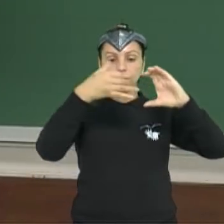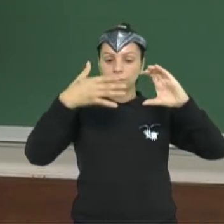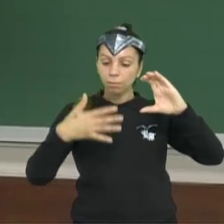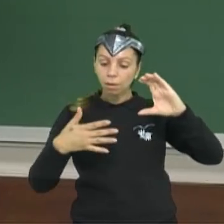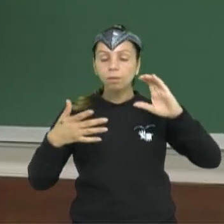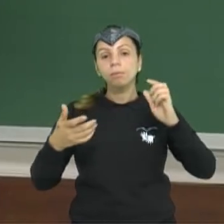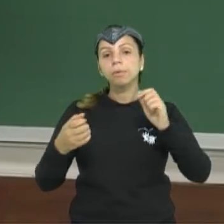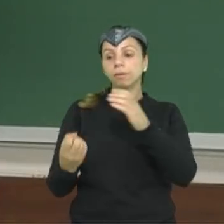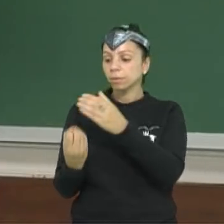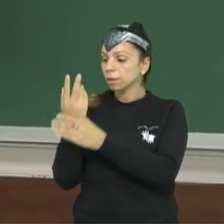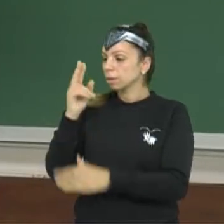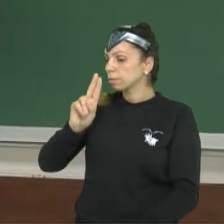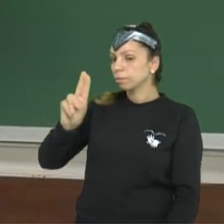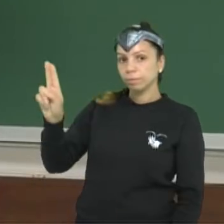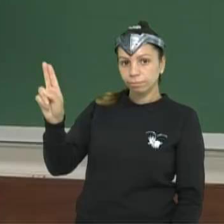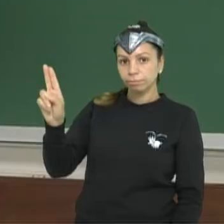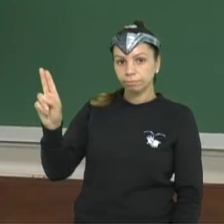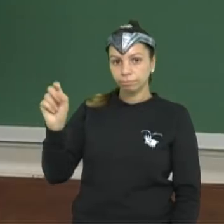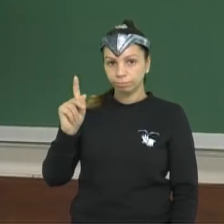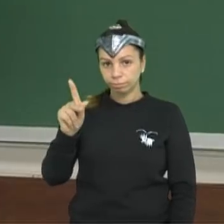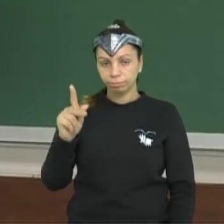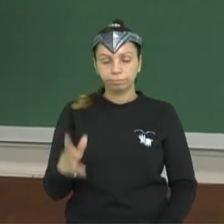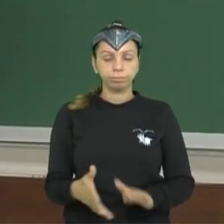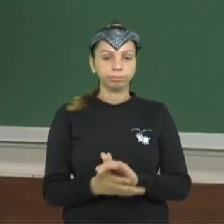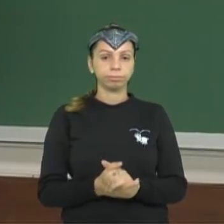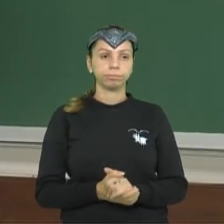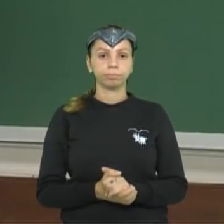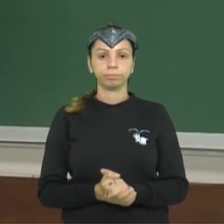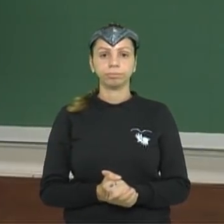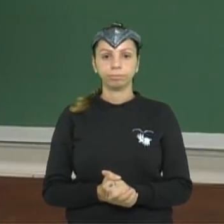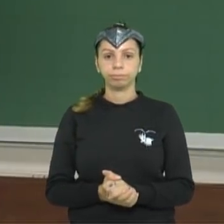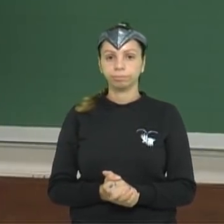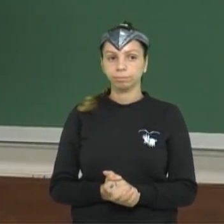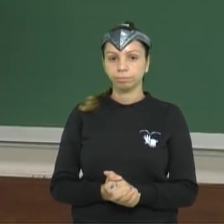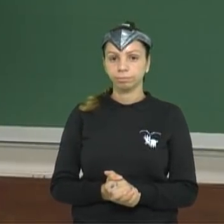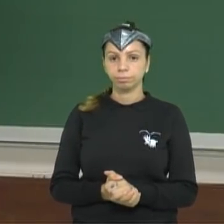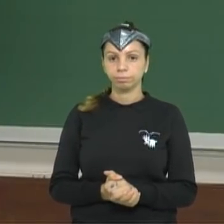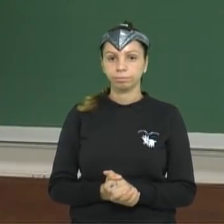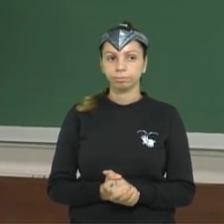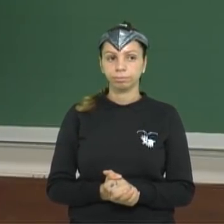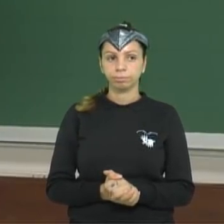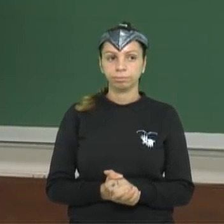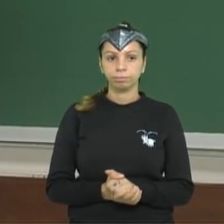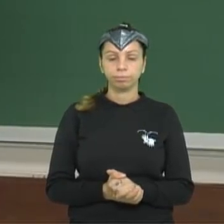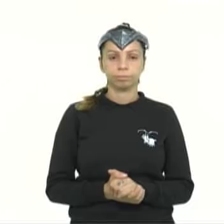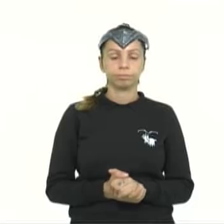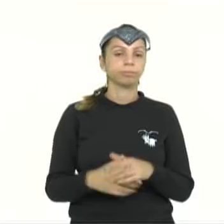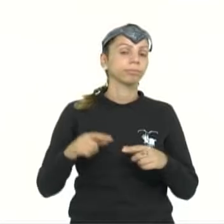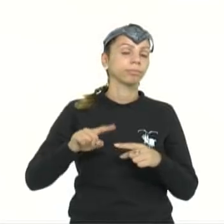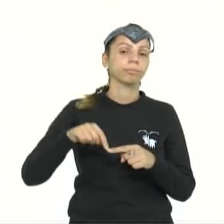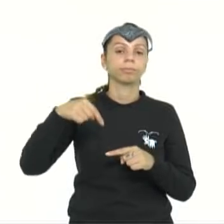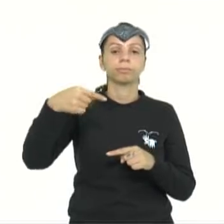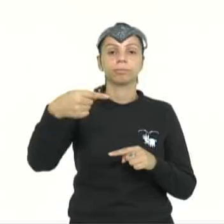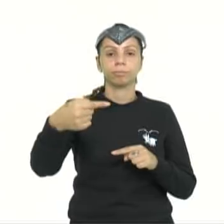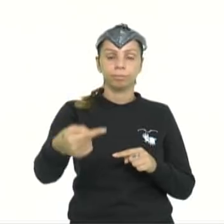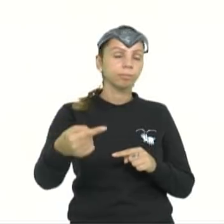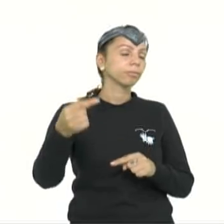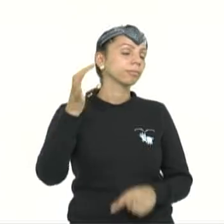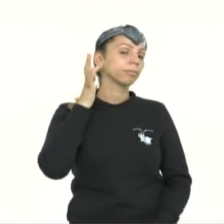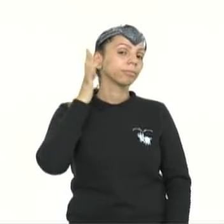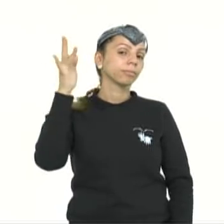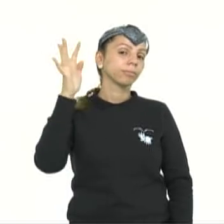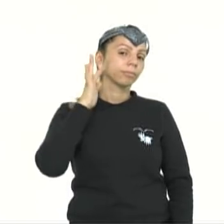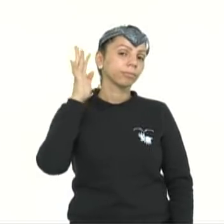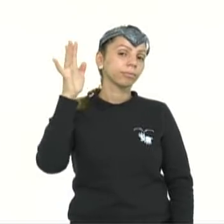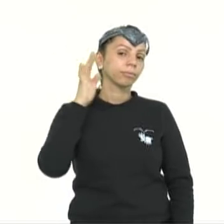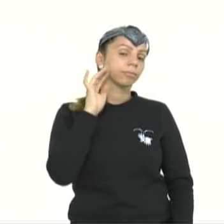características, nós vamos criar um nome, ok? Bom, vamos para o terceiro passo. Depois que você pensou em